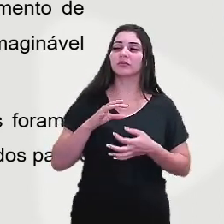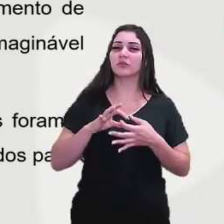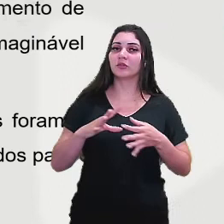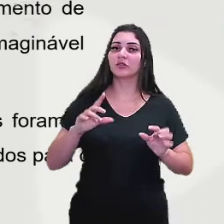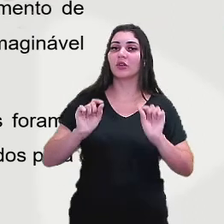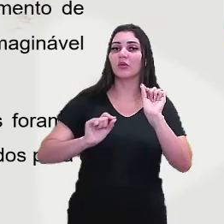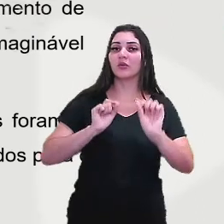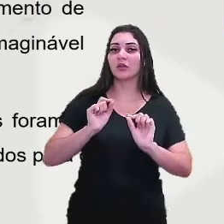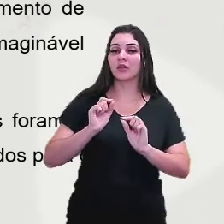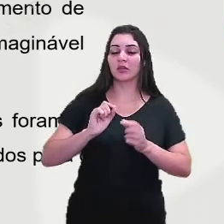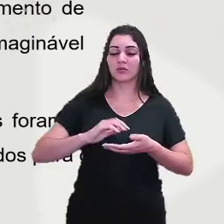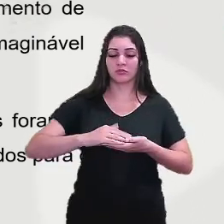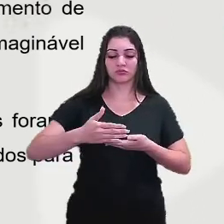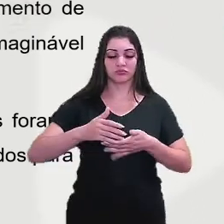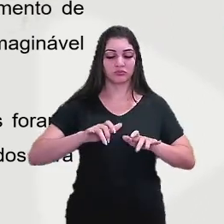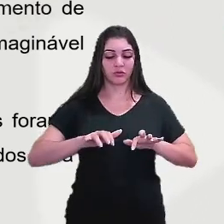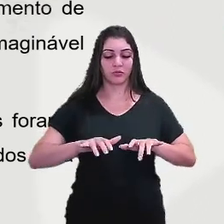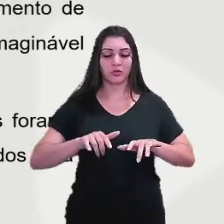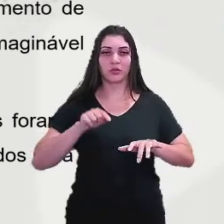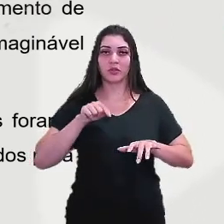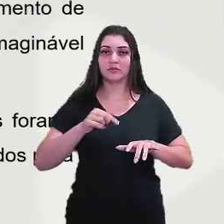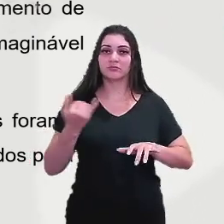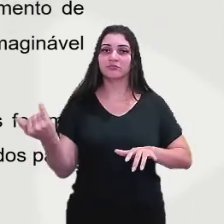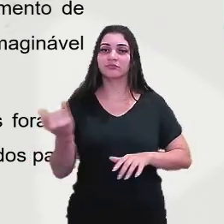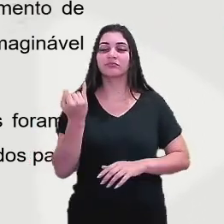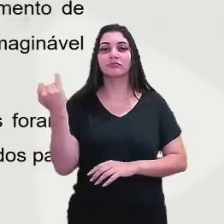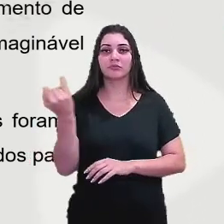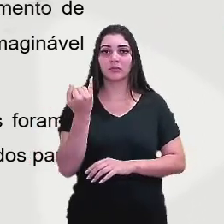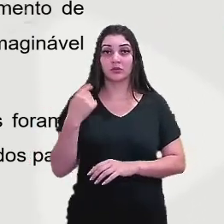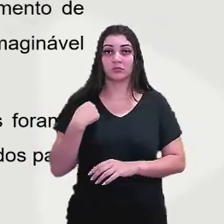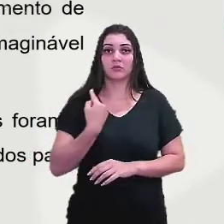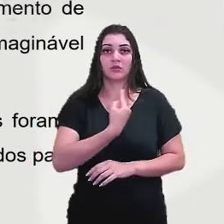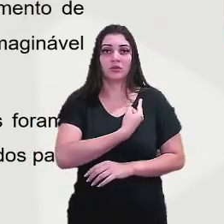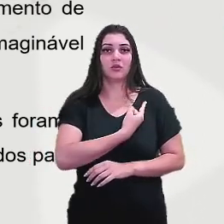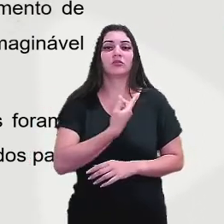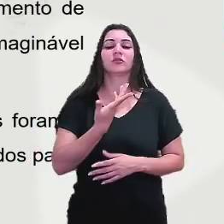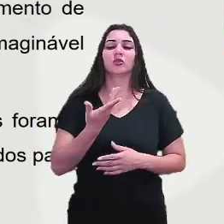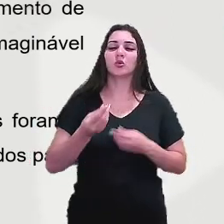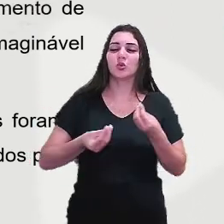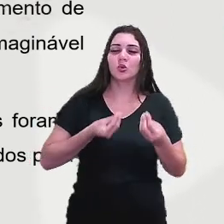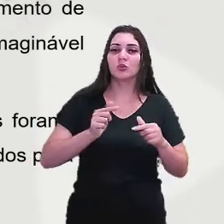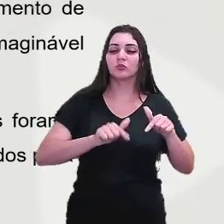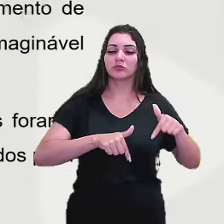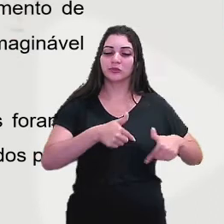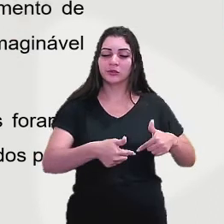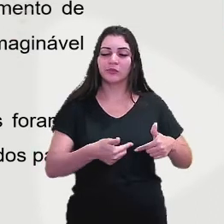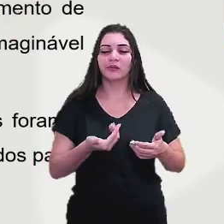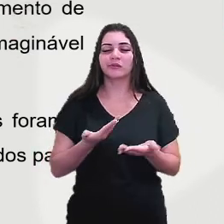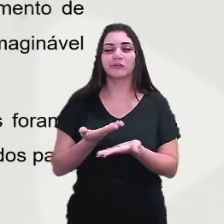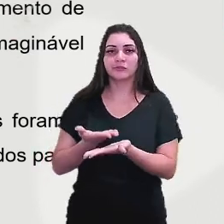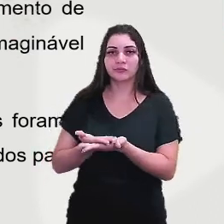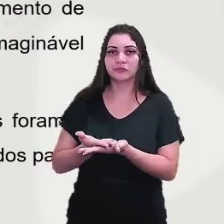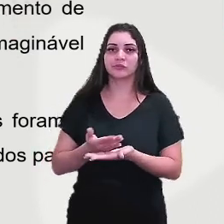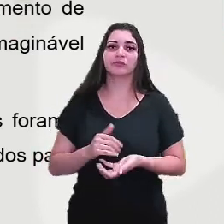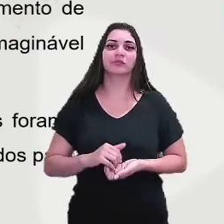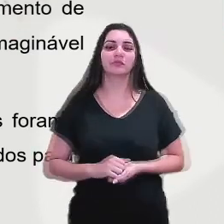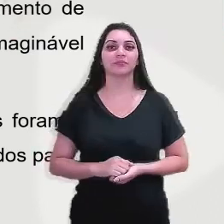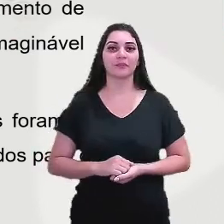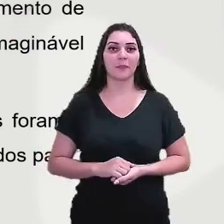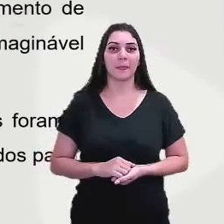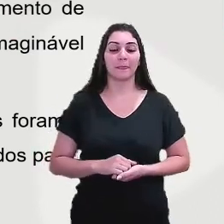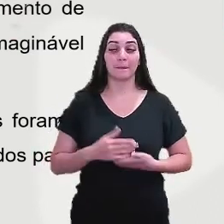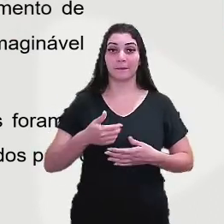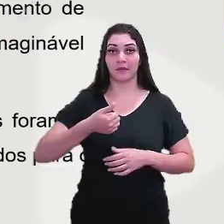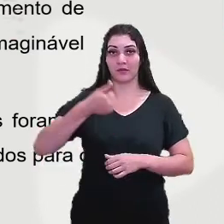computador, que hoje é um meio extremamente importante para nós, tanto trabalho, tanto estudo. Computador.